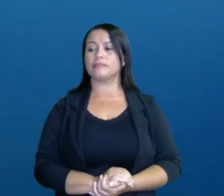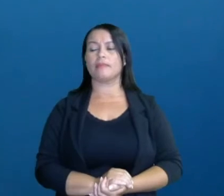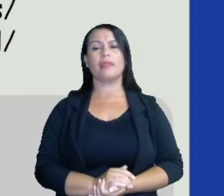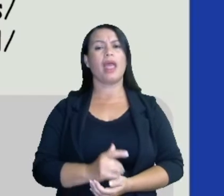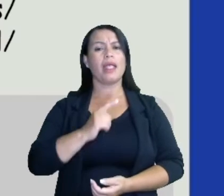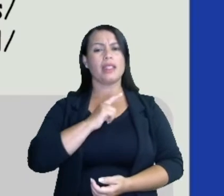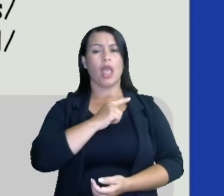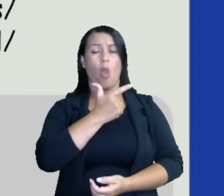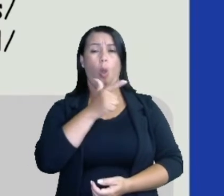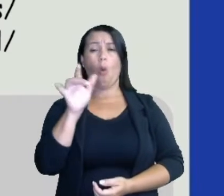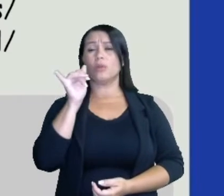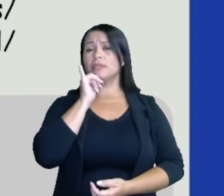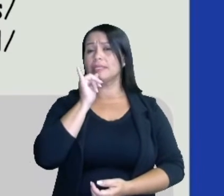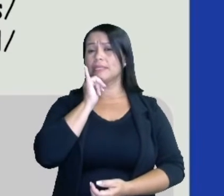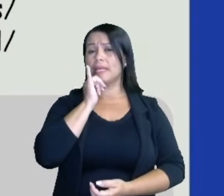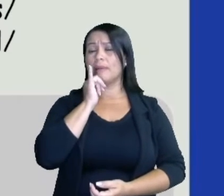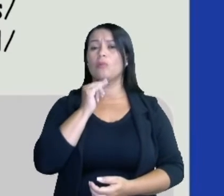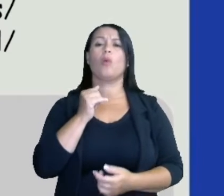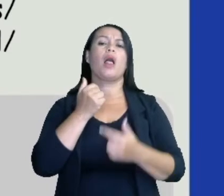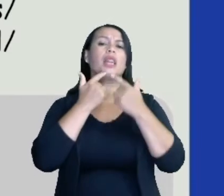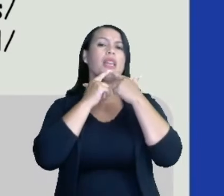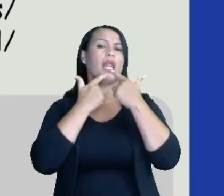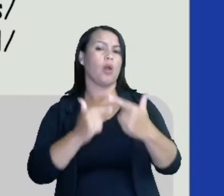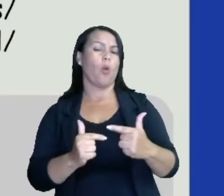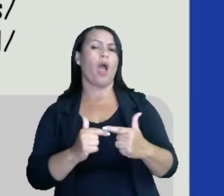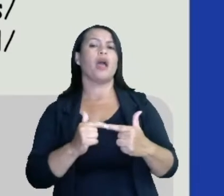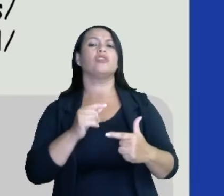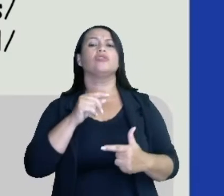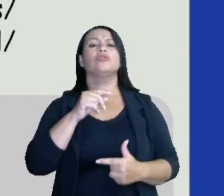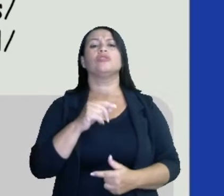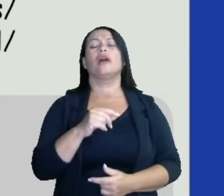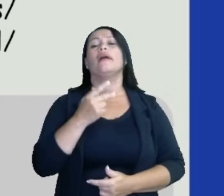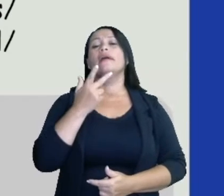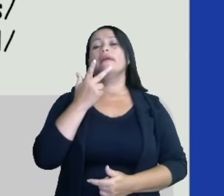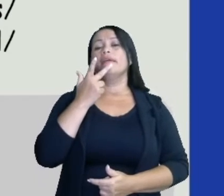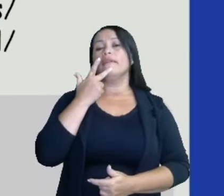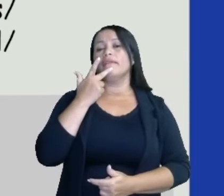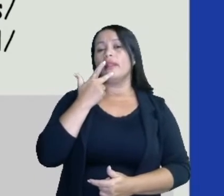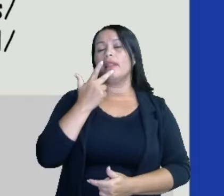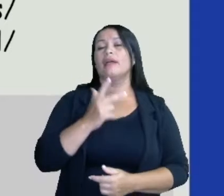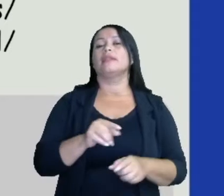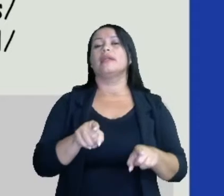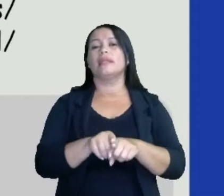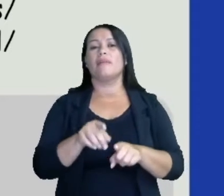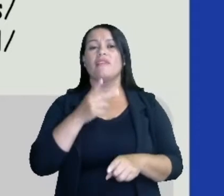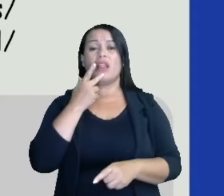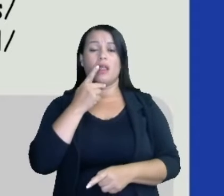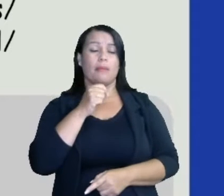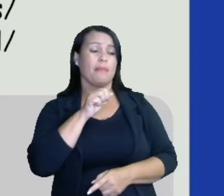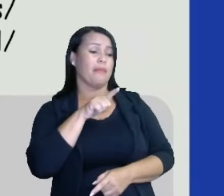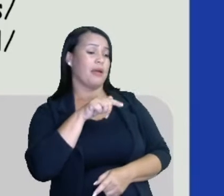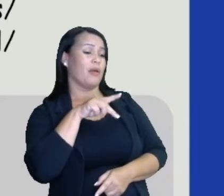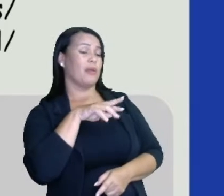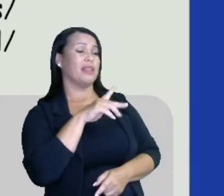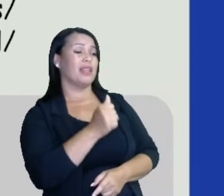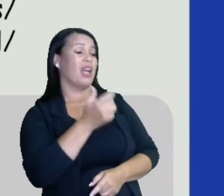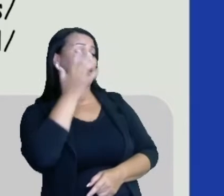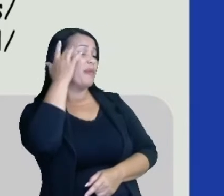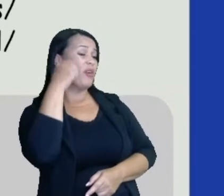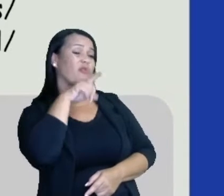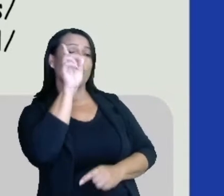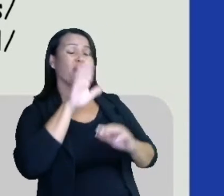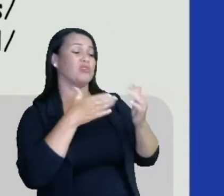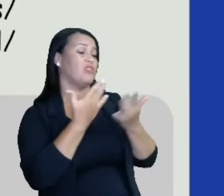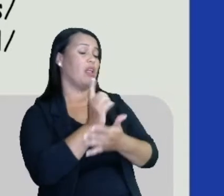Trouxe aqui outro exemplo de linguagem verbal, um bilhete, certo? Então, temos aqui, Paulinha. Amanhã não vou para a escola, porque vou viajar